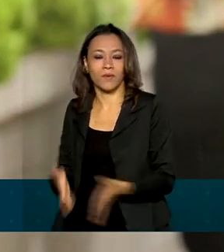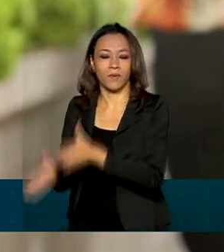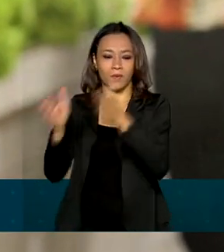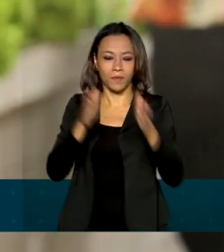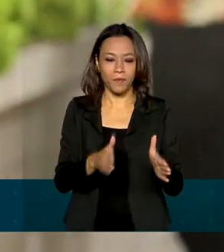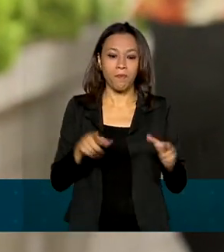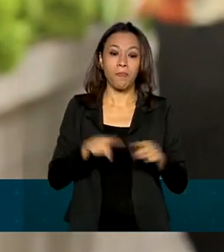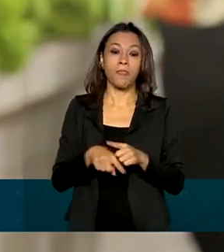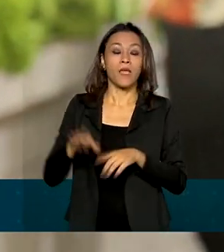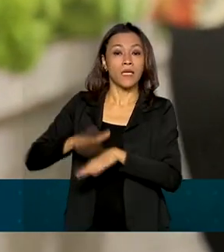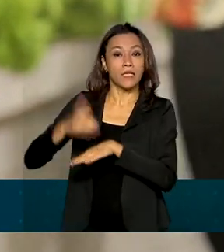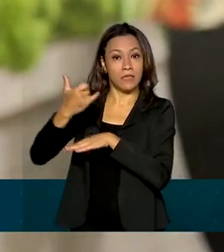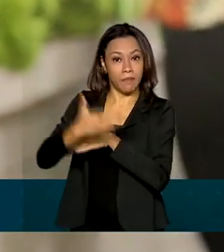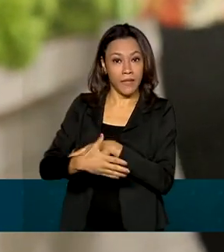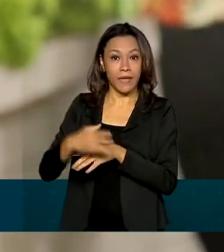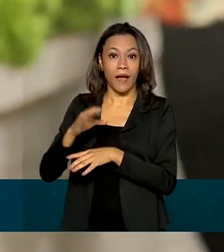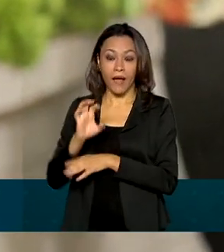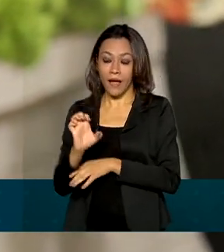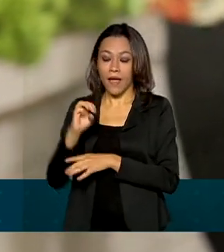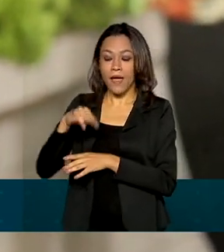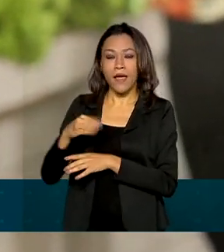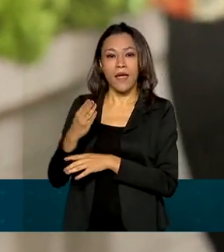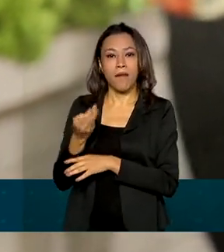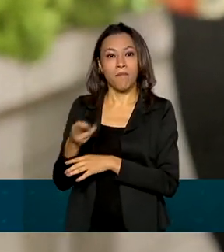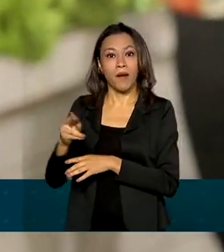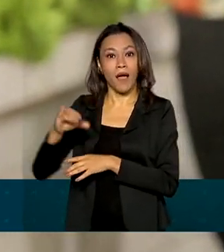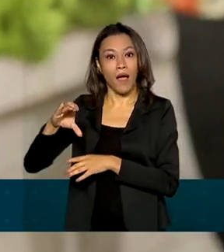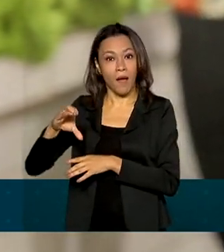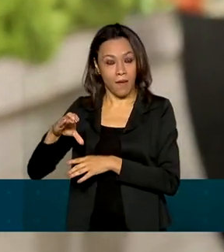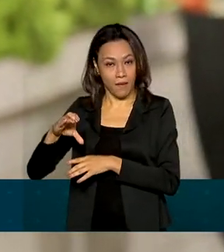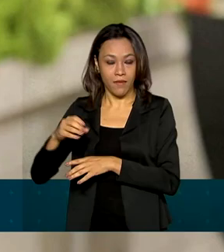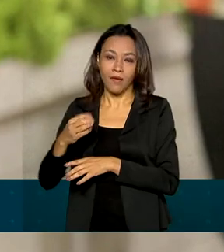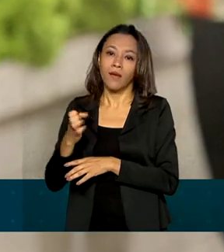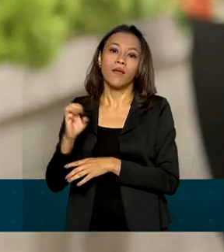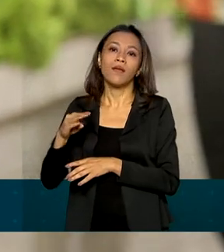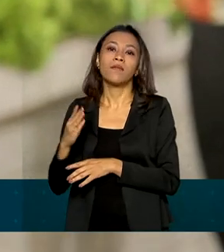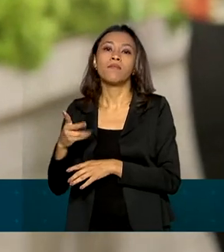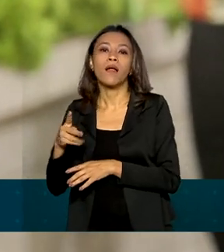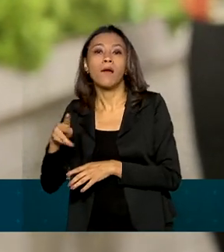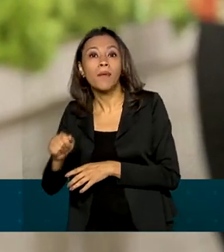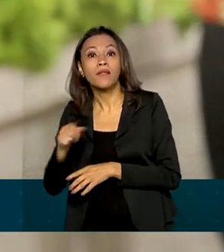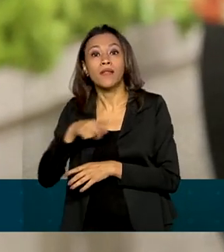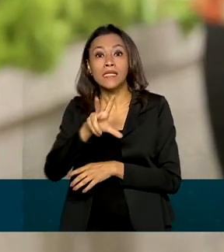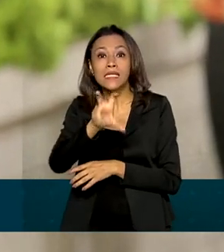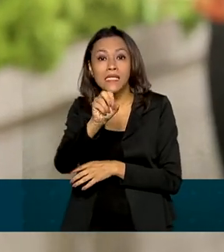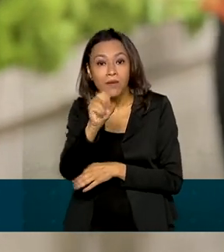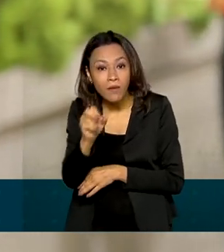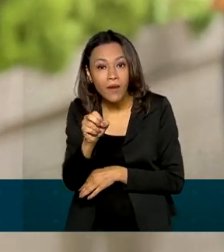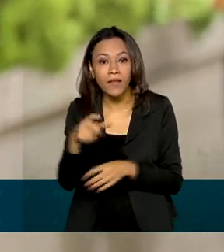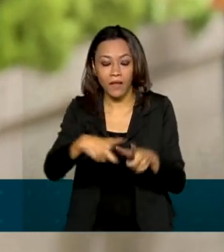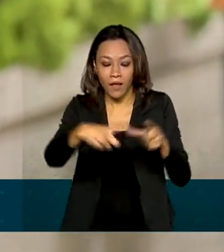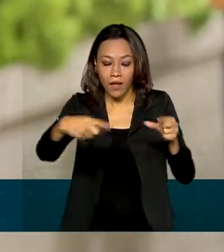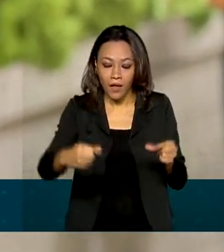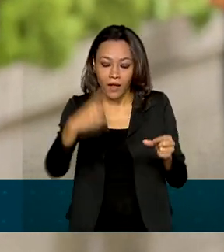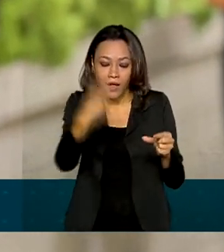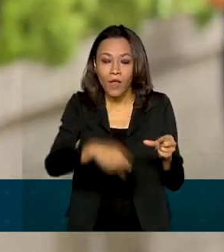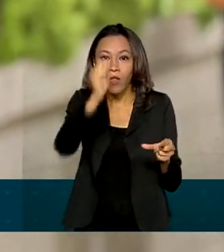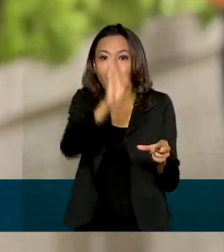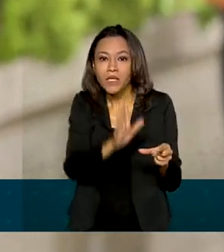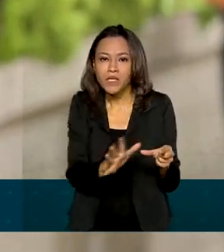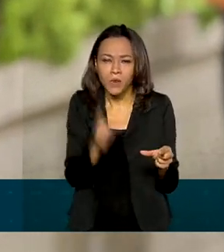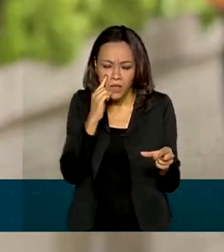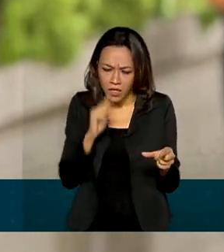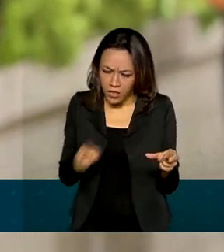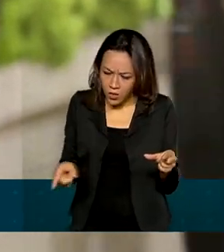Embrapa, existem cerca de 50 espécies de plantas alimentícias não convencionais no Brasil. E trabalhar